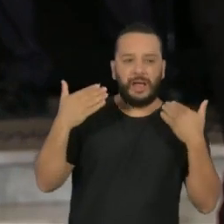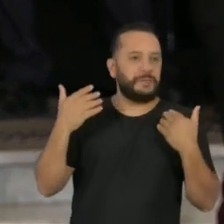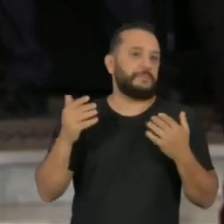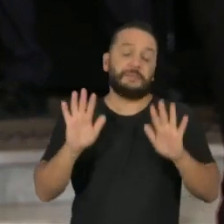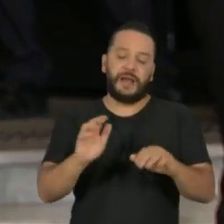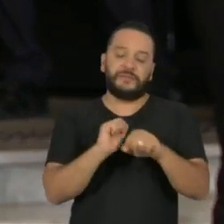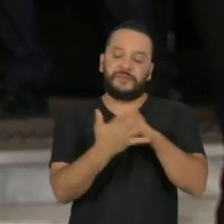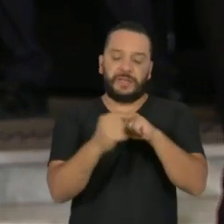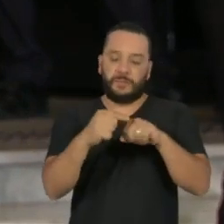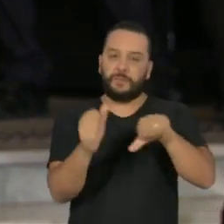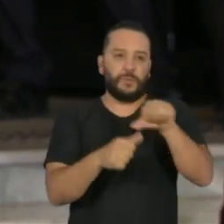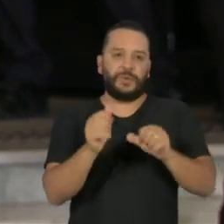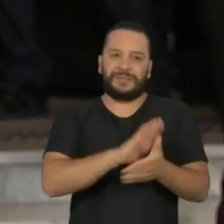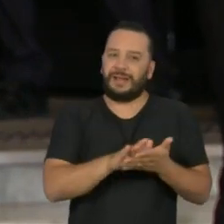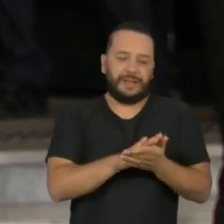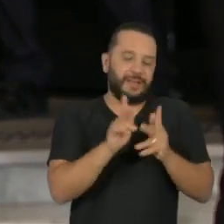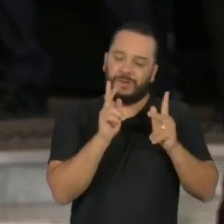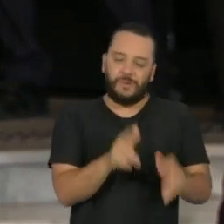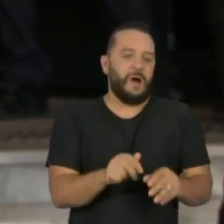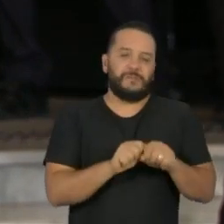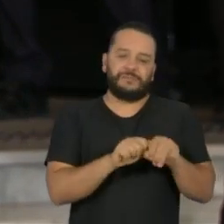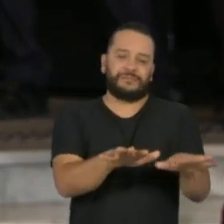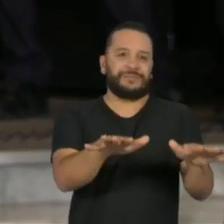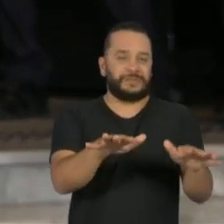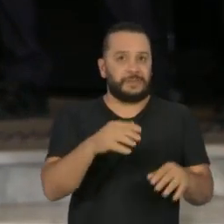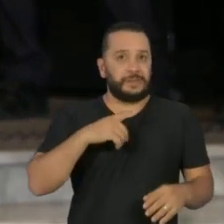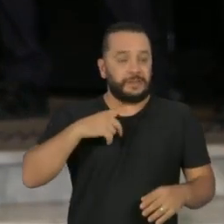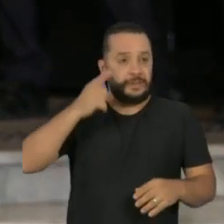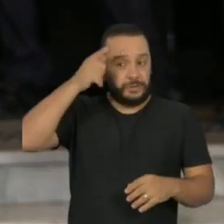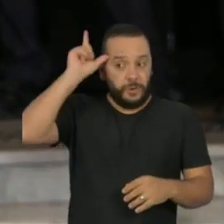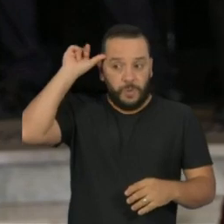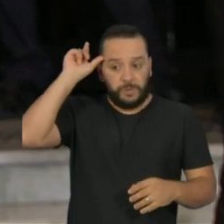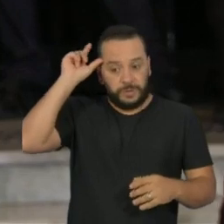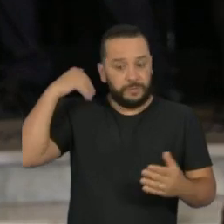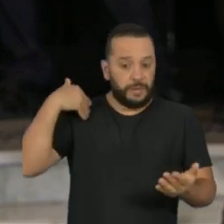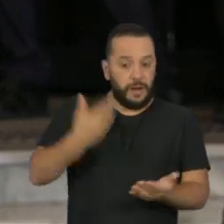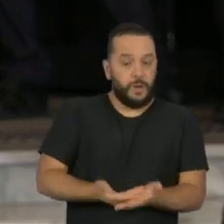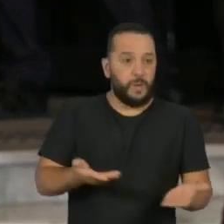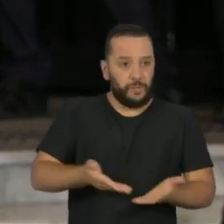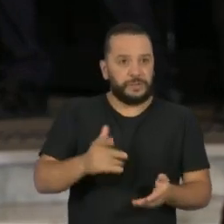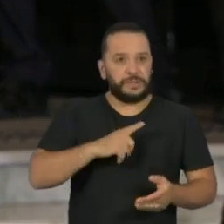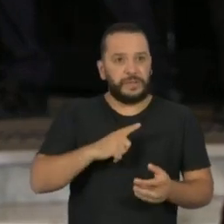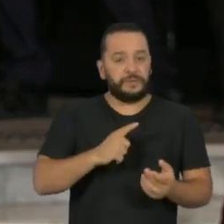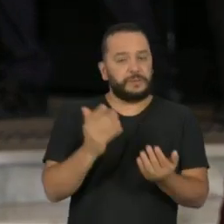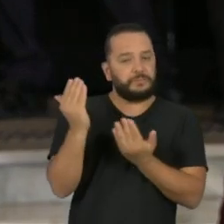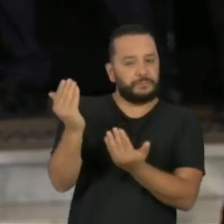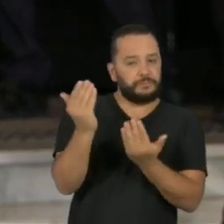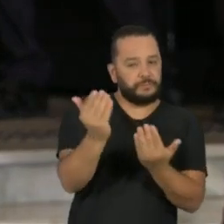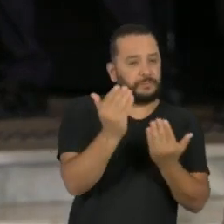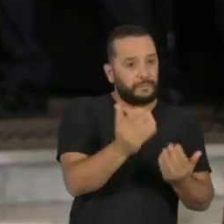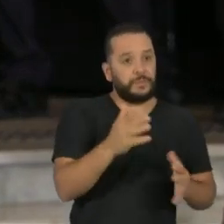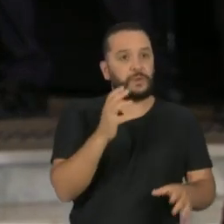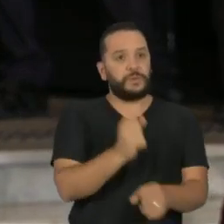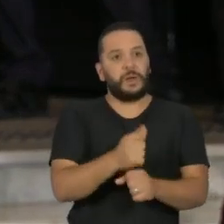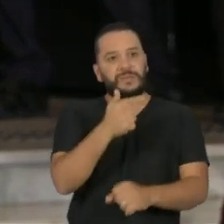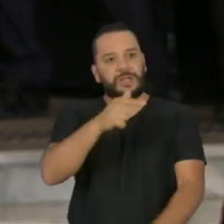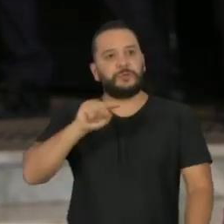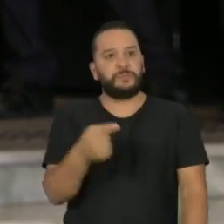quente. Tanto é verdade que nós temos, de ontem para hoje, um aumento de suspeitos de quase 7.000